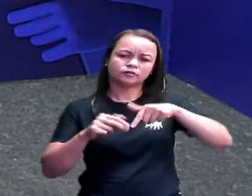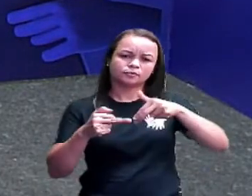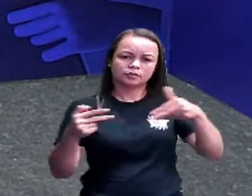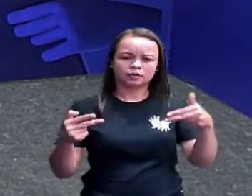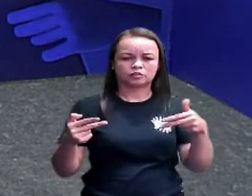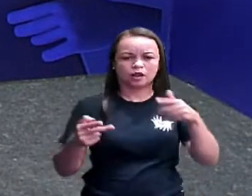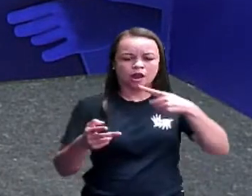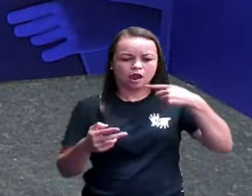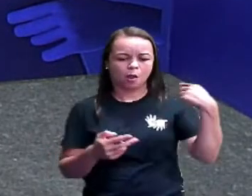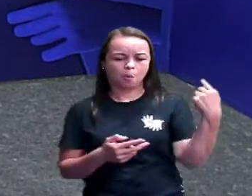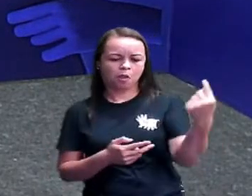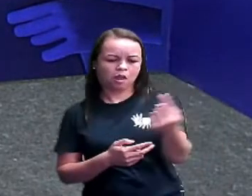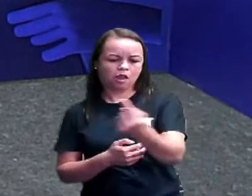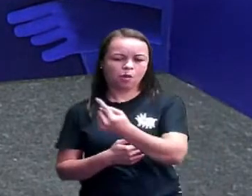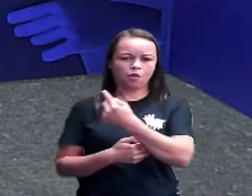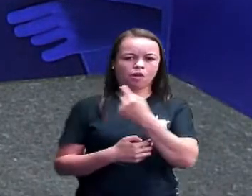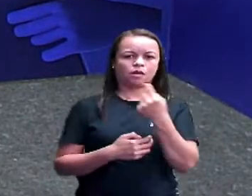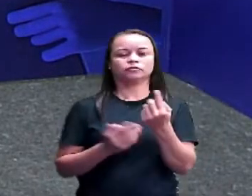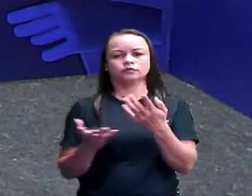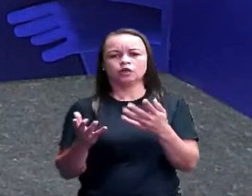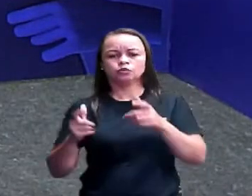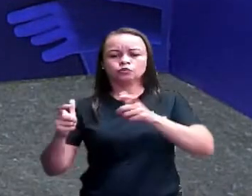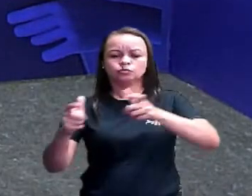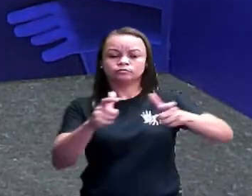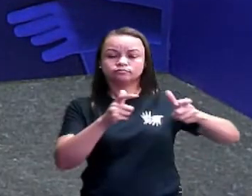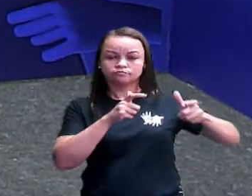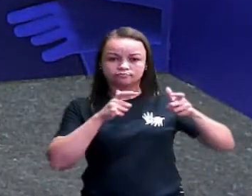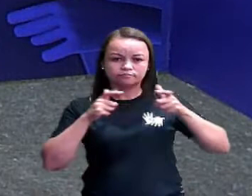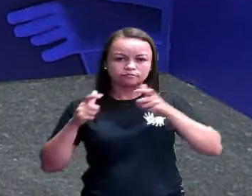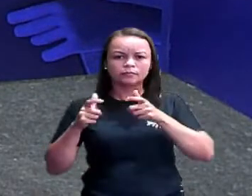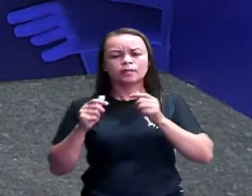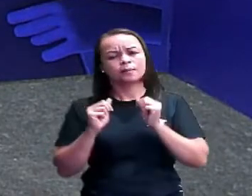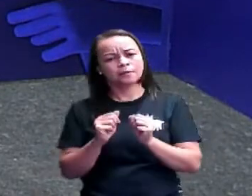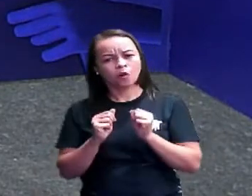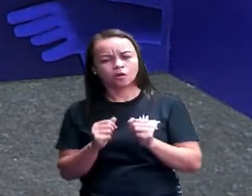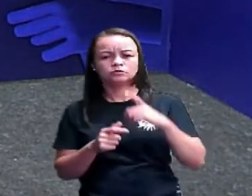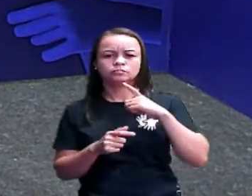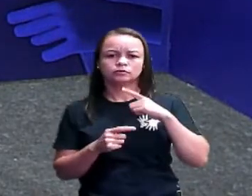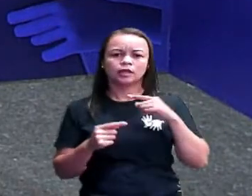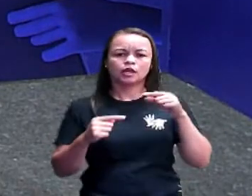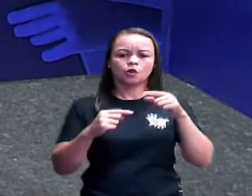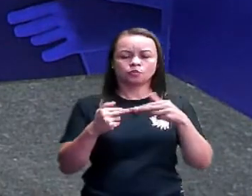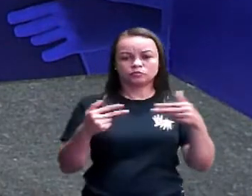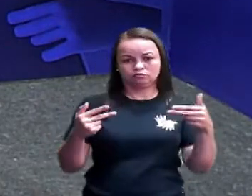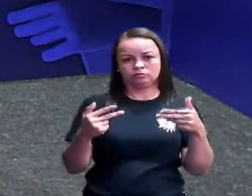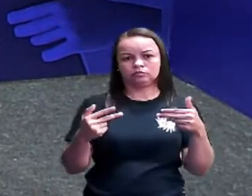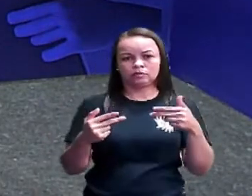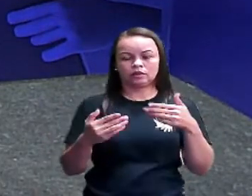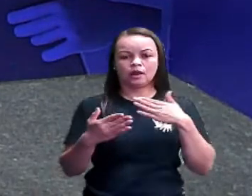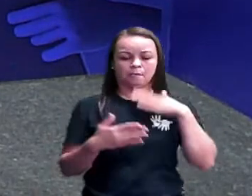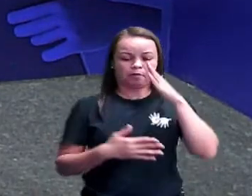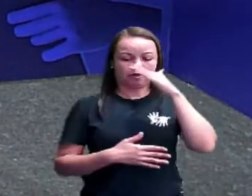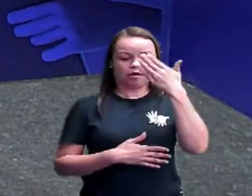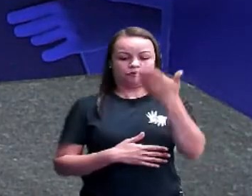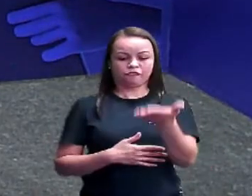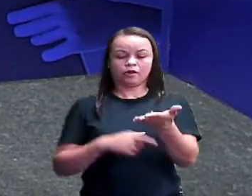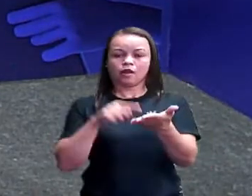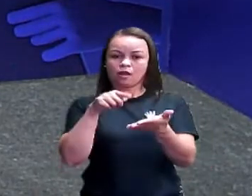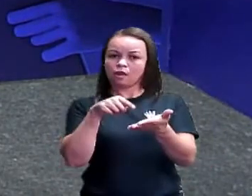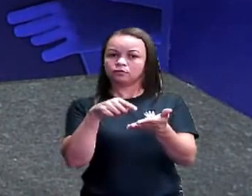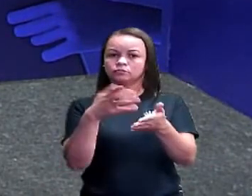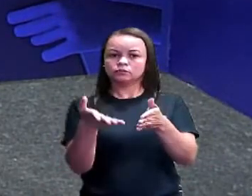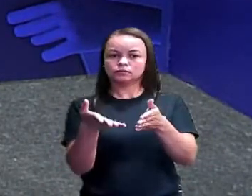E existem várias localizações dos objetos. Pode ter um objeto à minha frente, pode